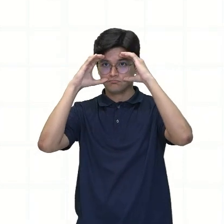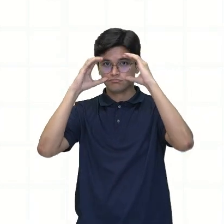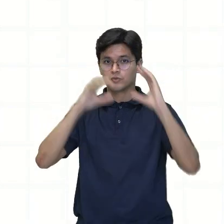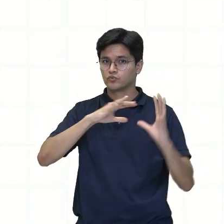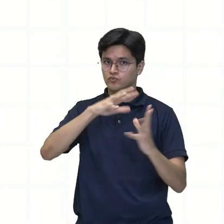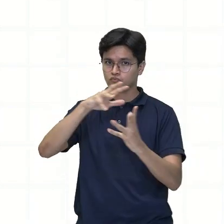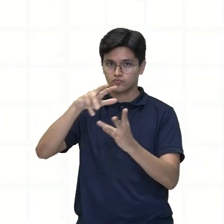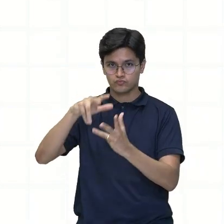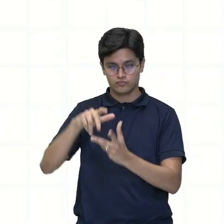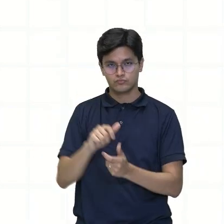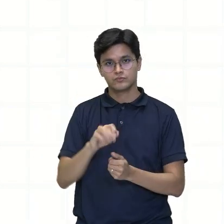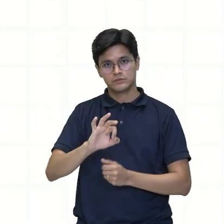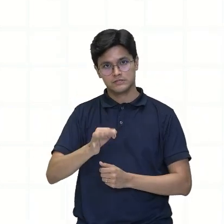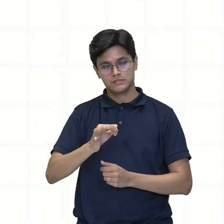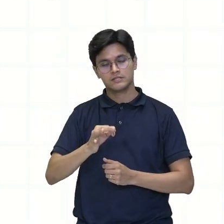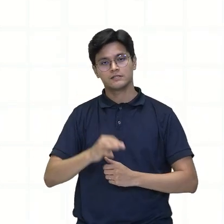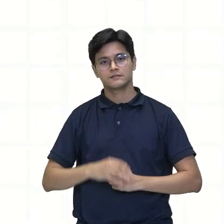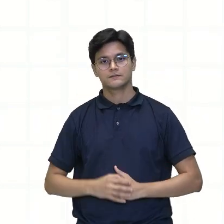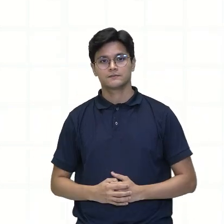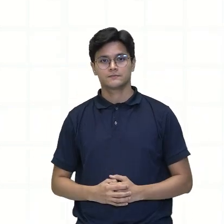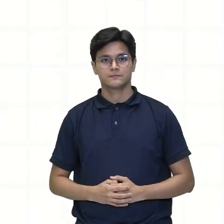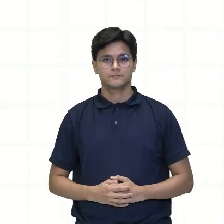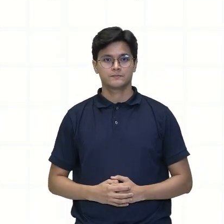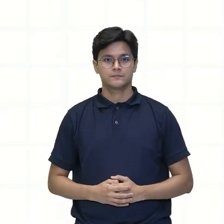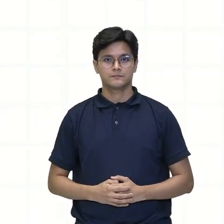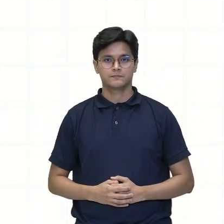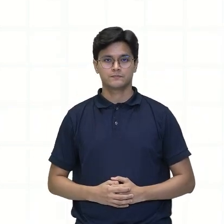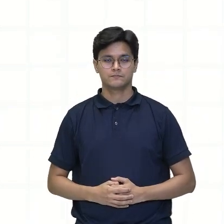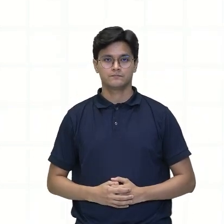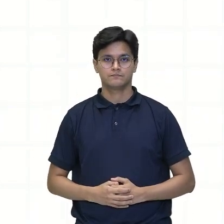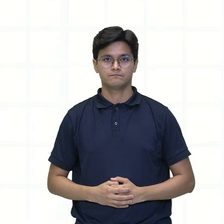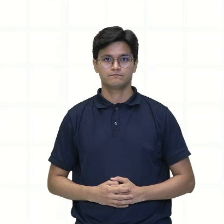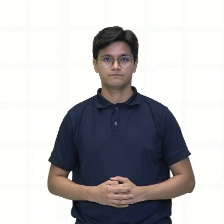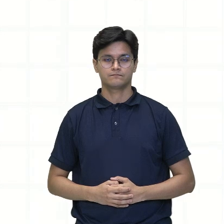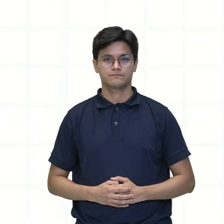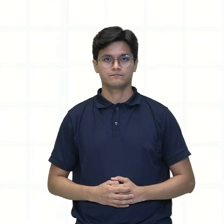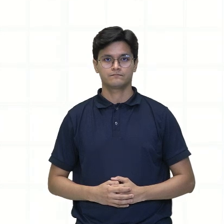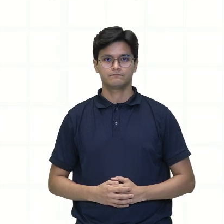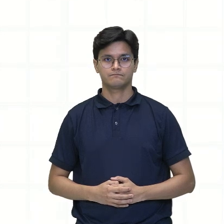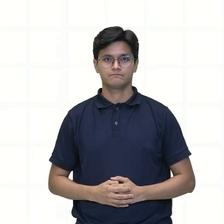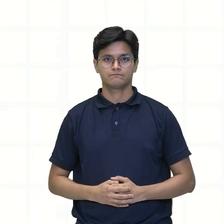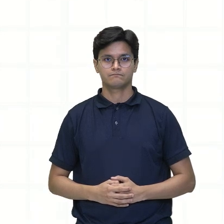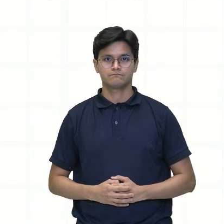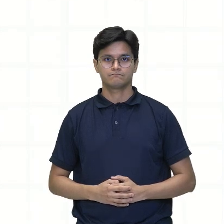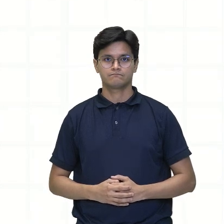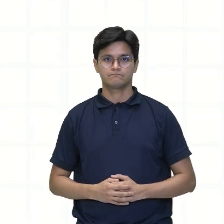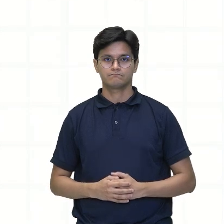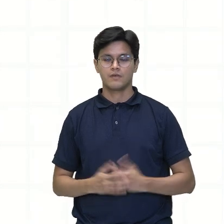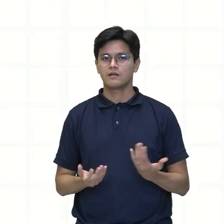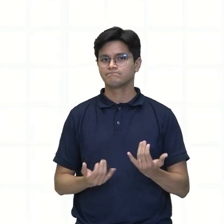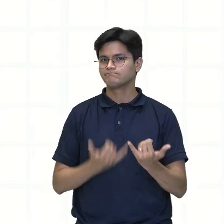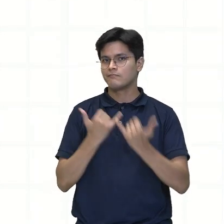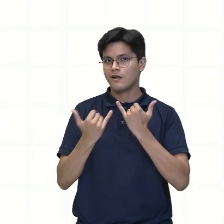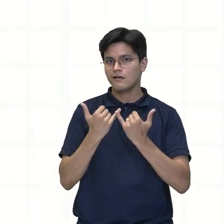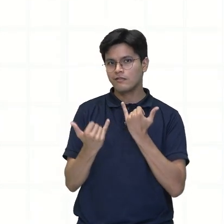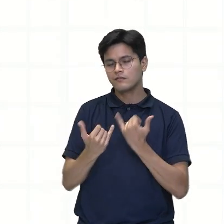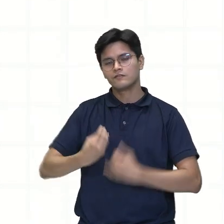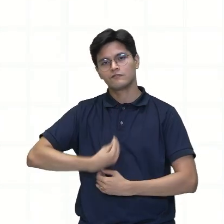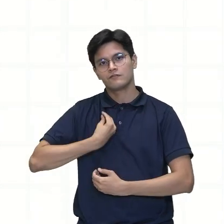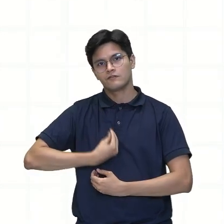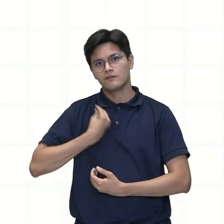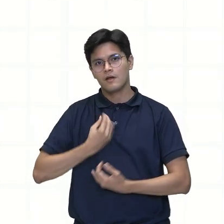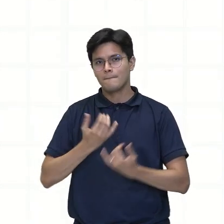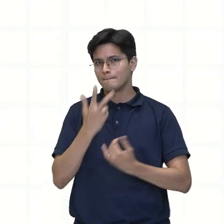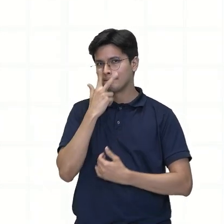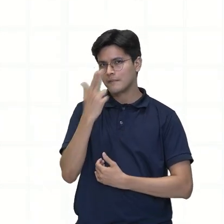the use of a variety of technological components. Então, elas como se vivessem, né, nesse mundo virtual, certo? Such